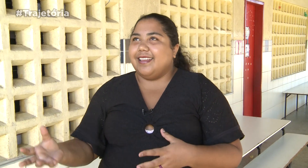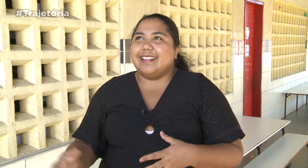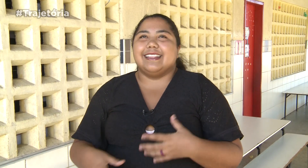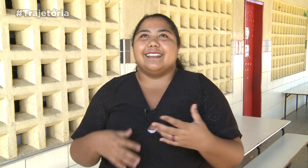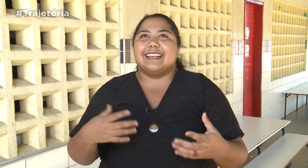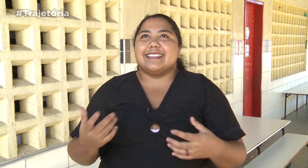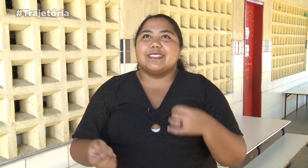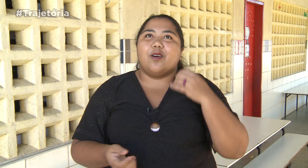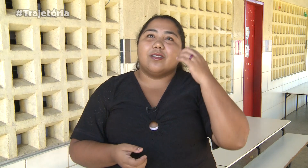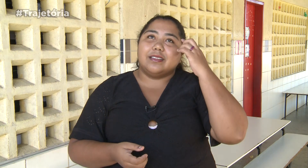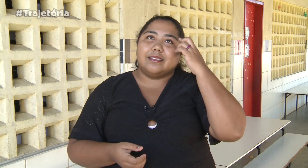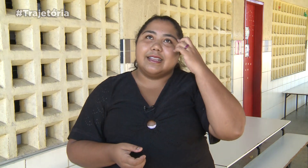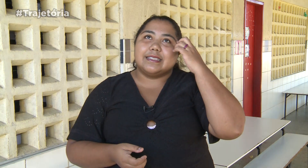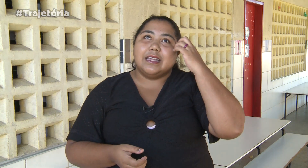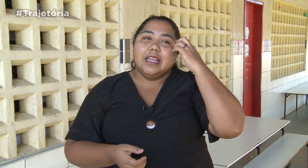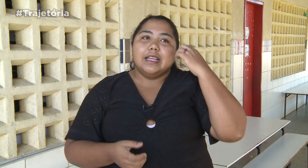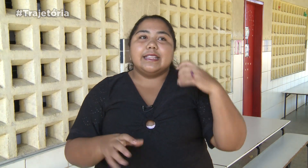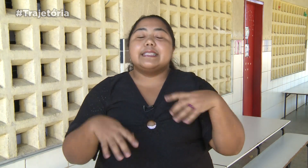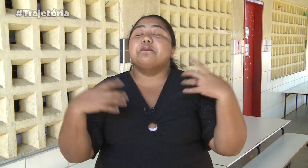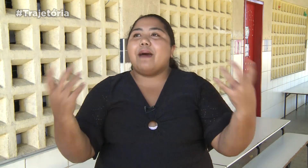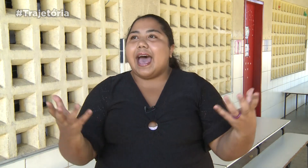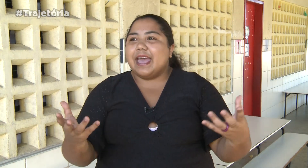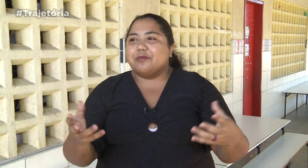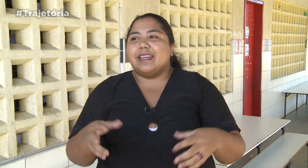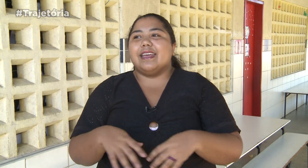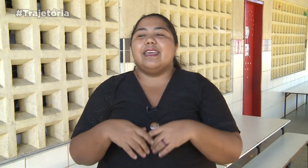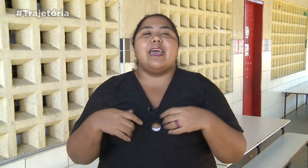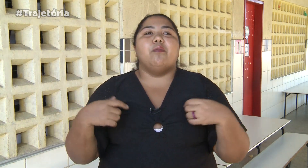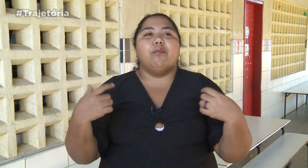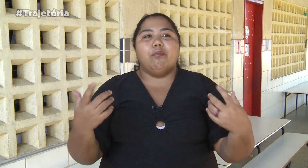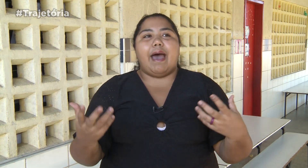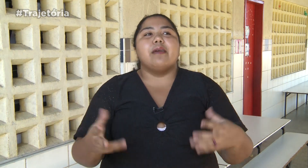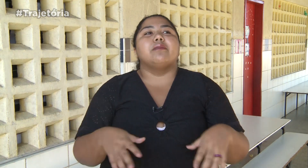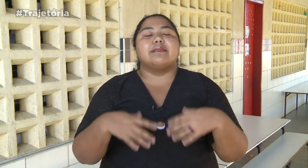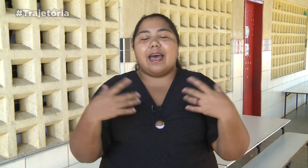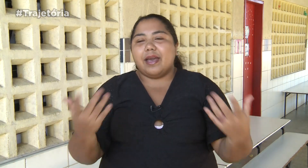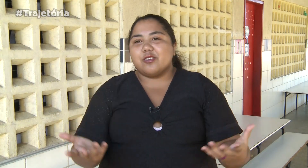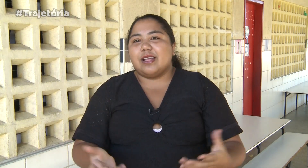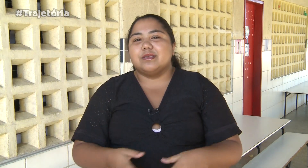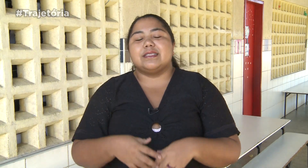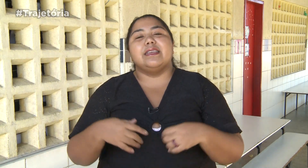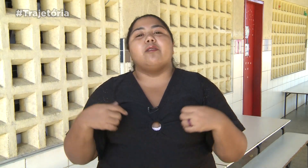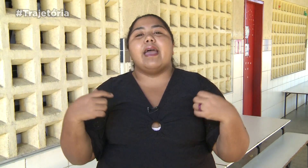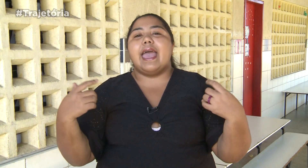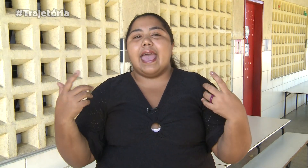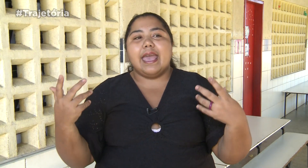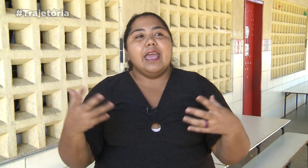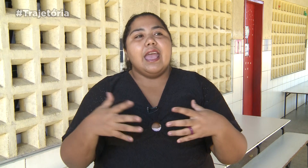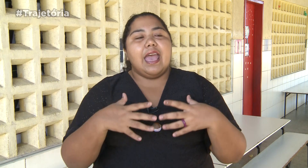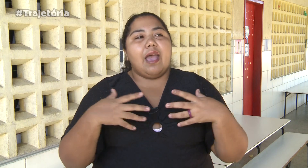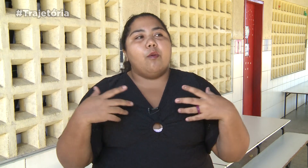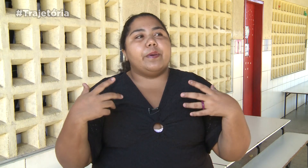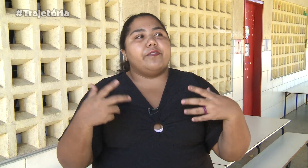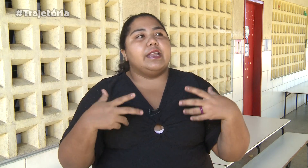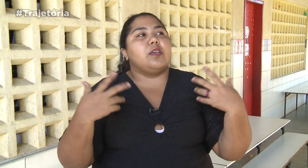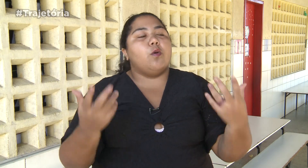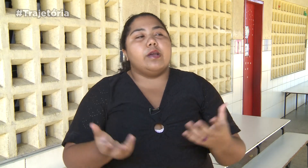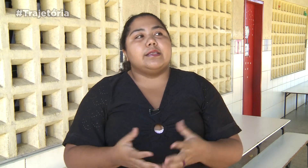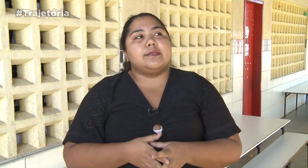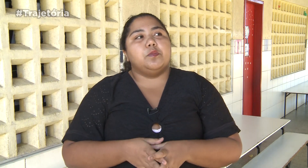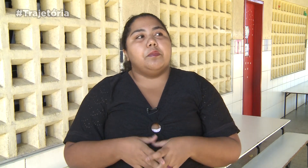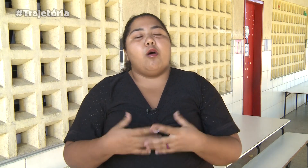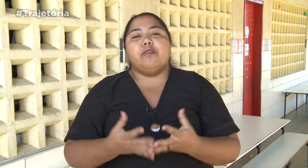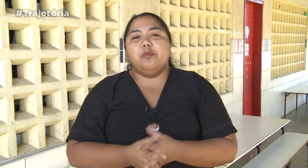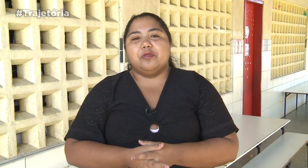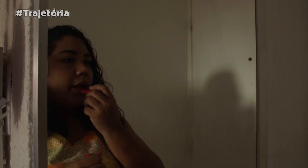entrevista aqui, né, dentro dessa escola, dentro desse bairro, né, que é um bairro da Regional 5, é uma periferia que eu